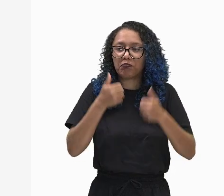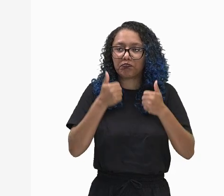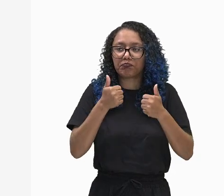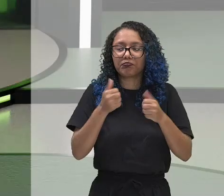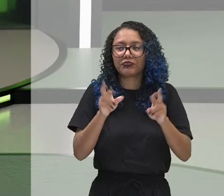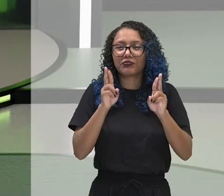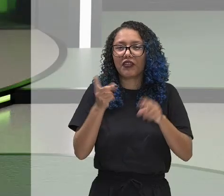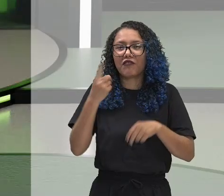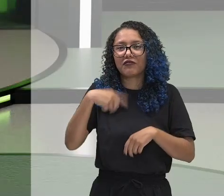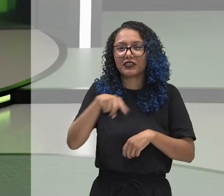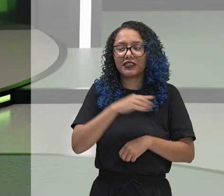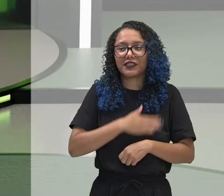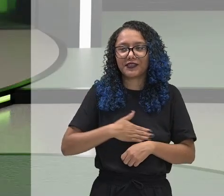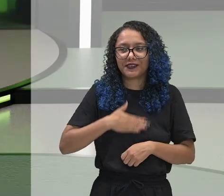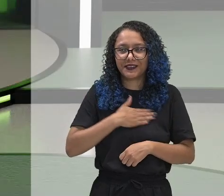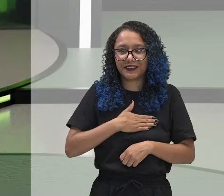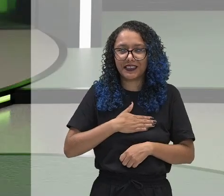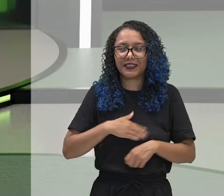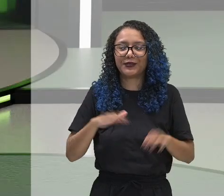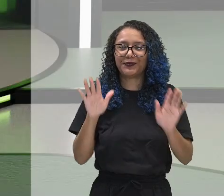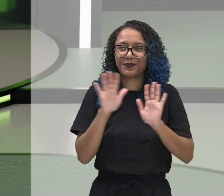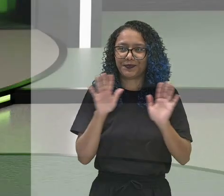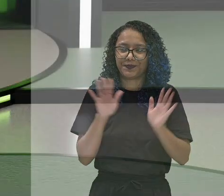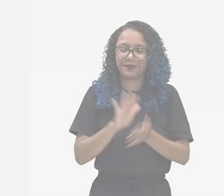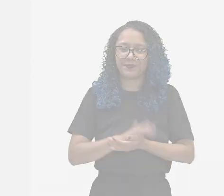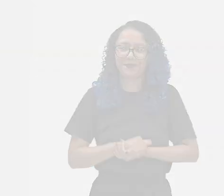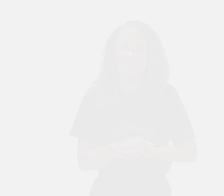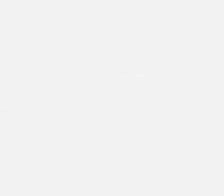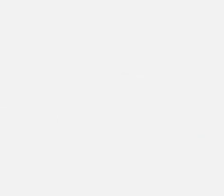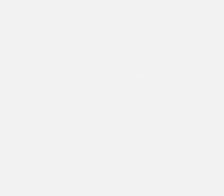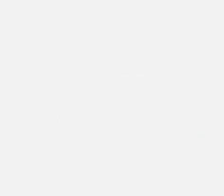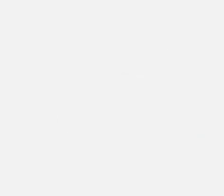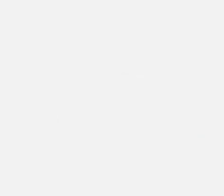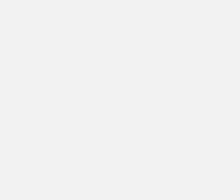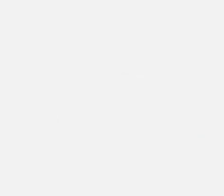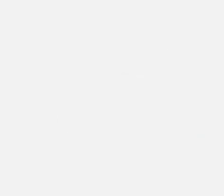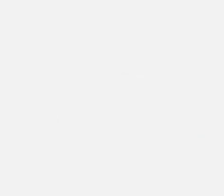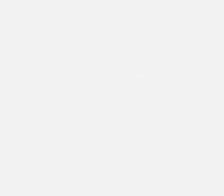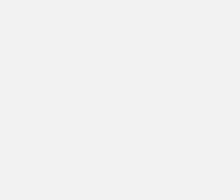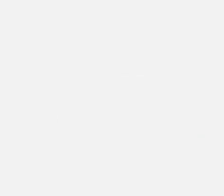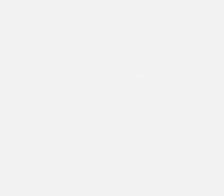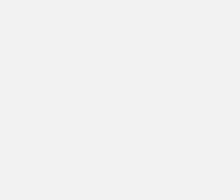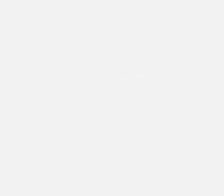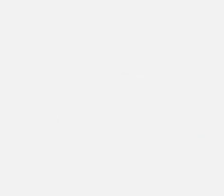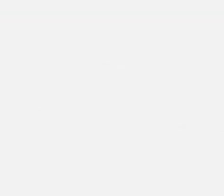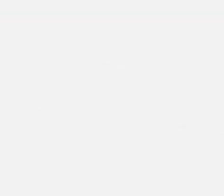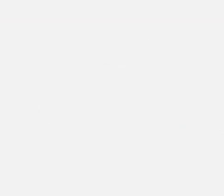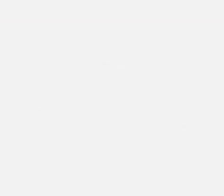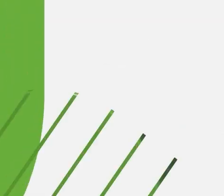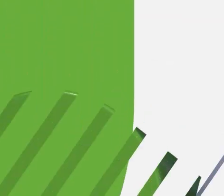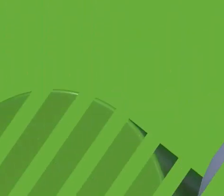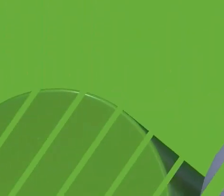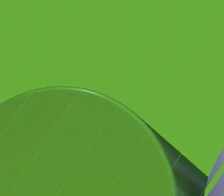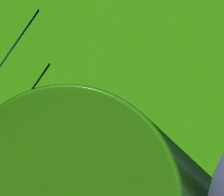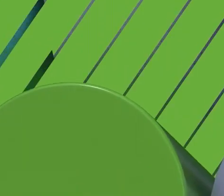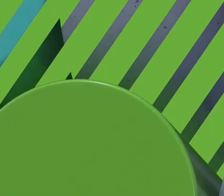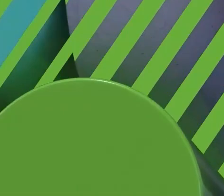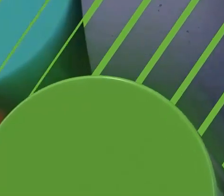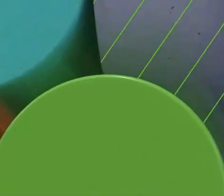nosso bate-papo e até a próxima.